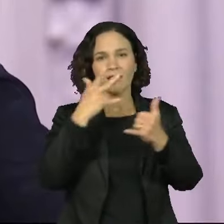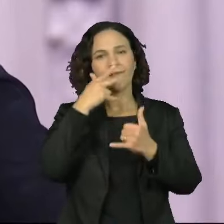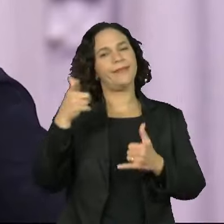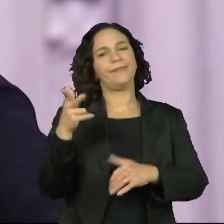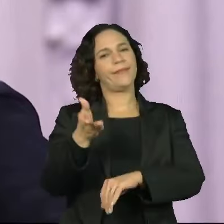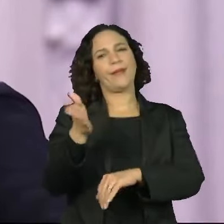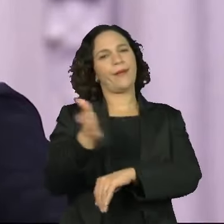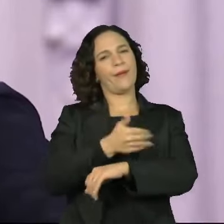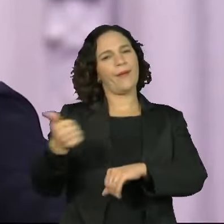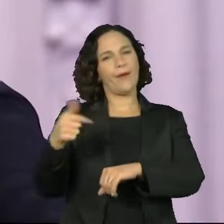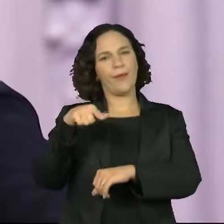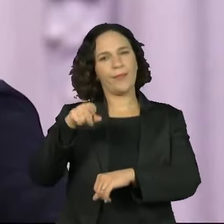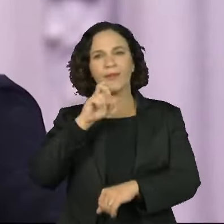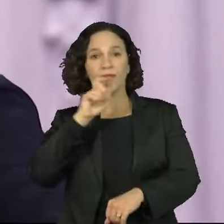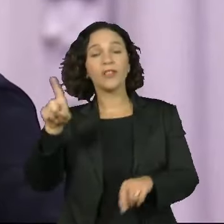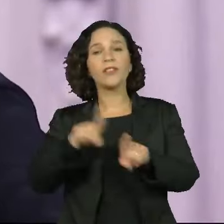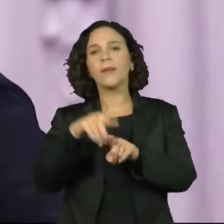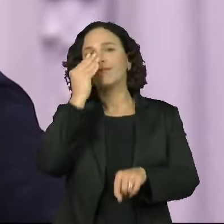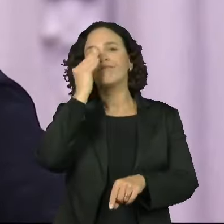as mudanças